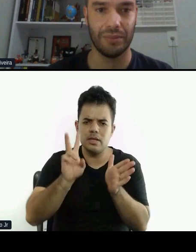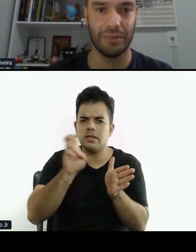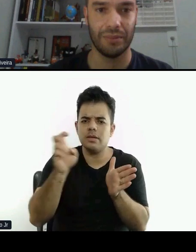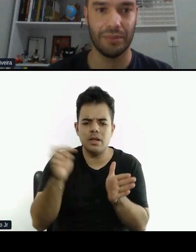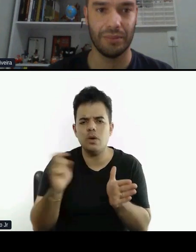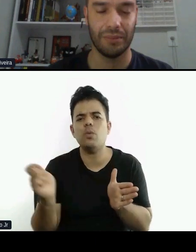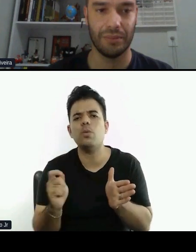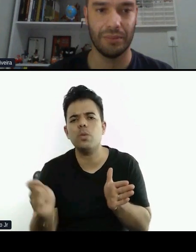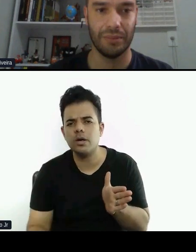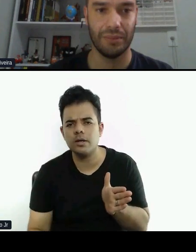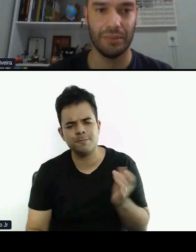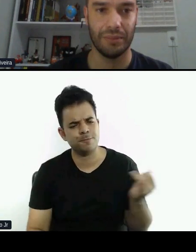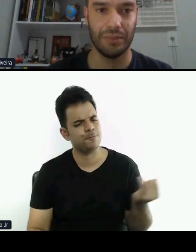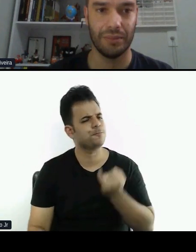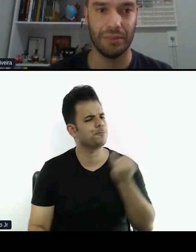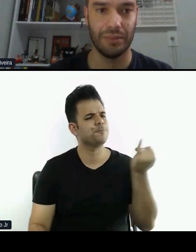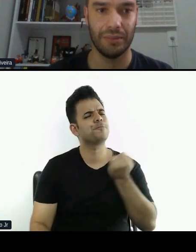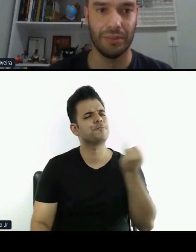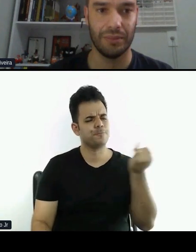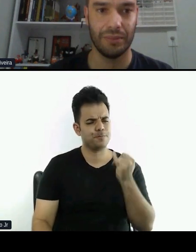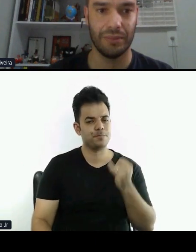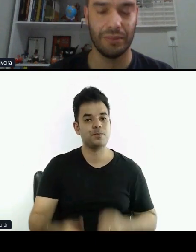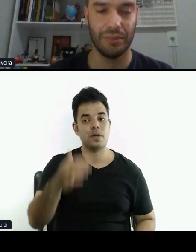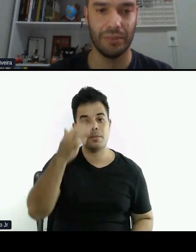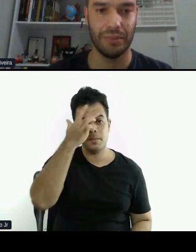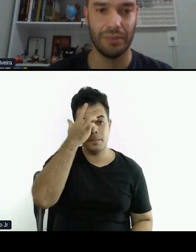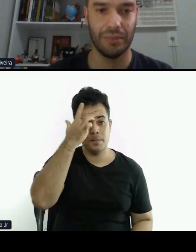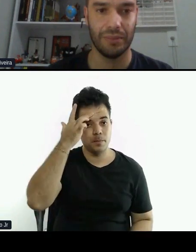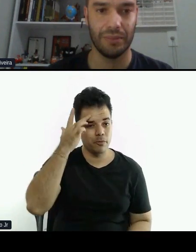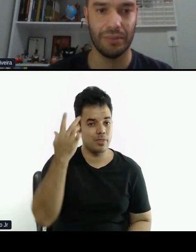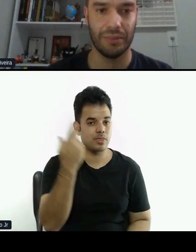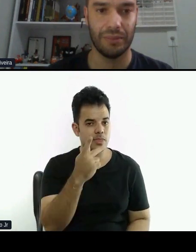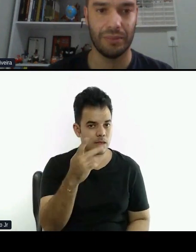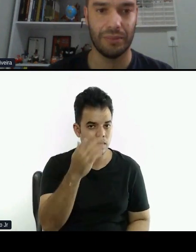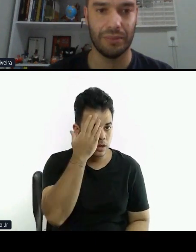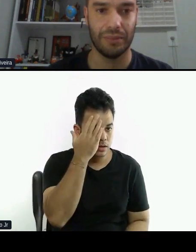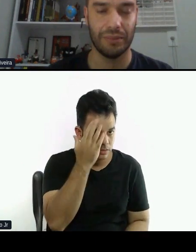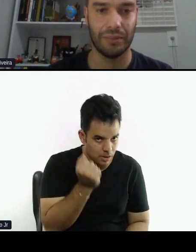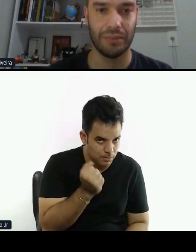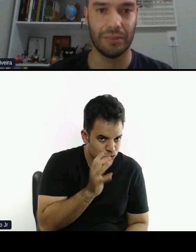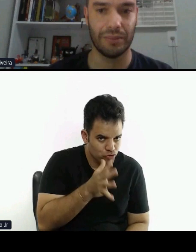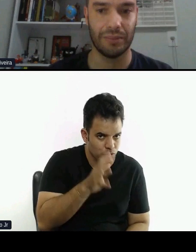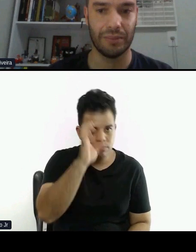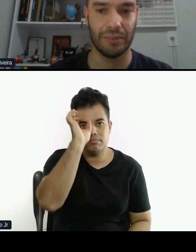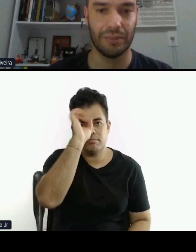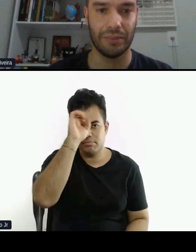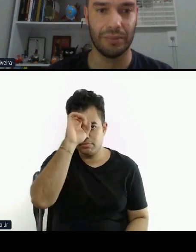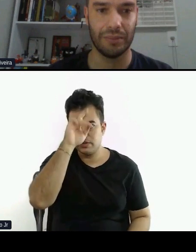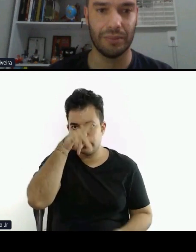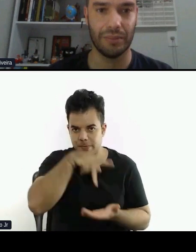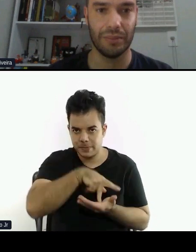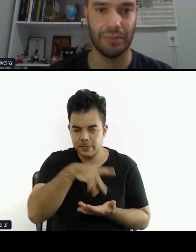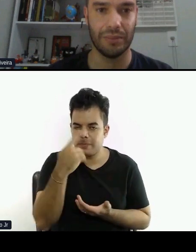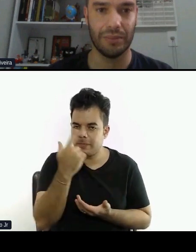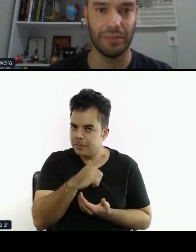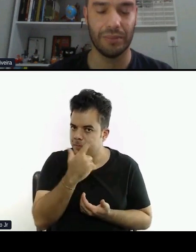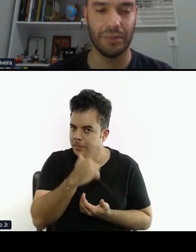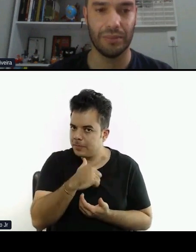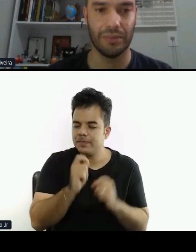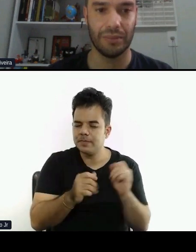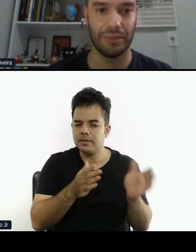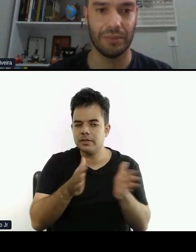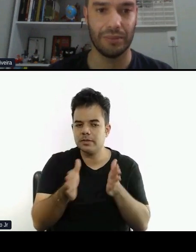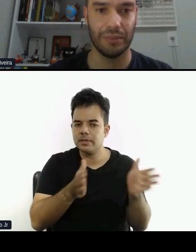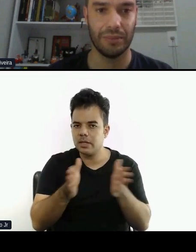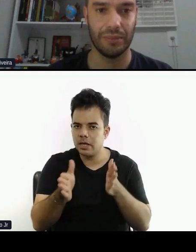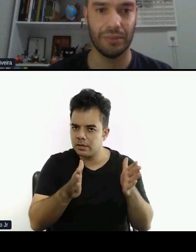importante. Porque, assim, a pessoa tendo a conscientização, ela entendendo de fato o que é acessibilidade, a gente vai começar